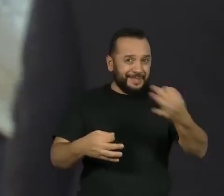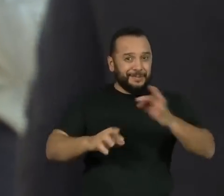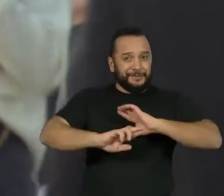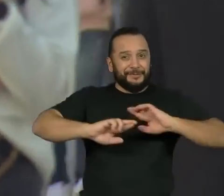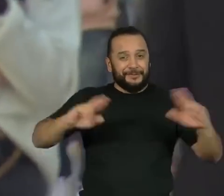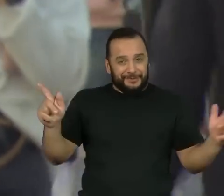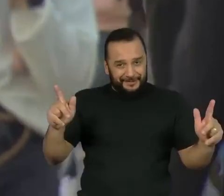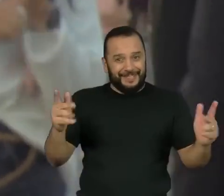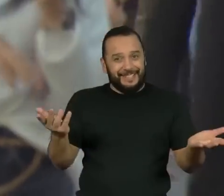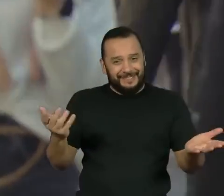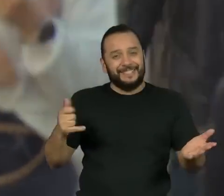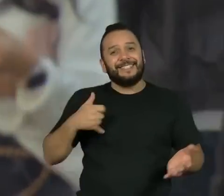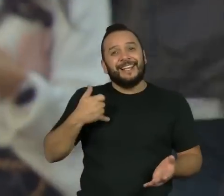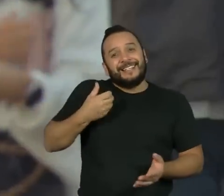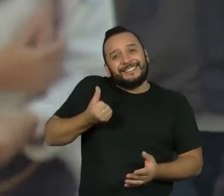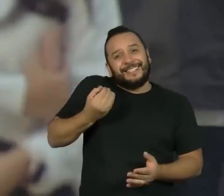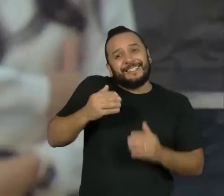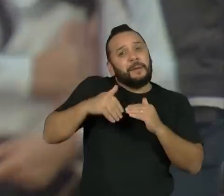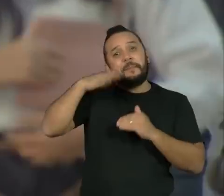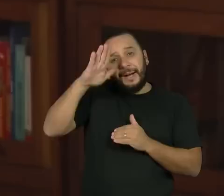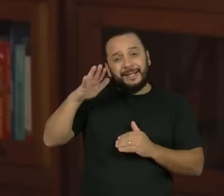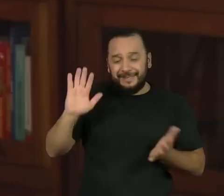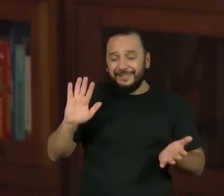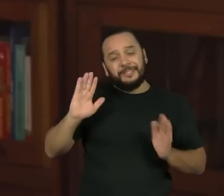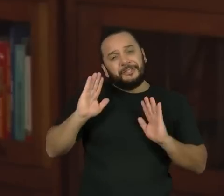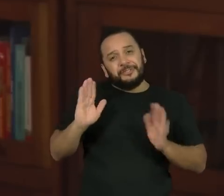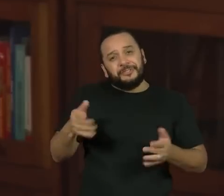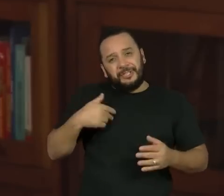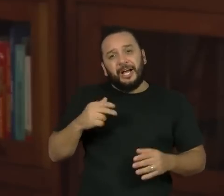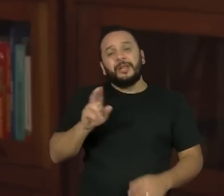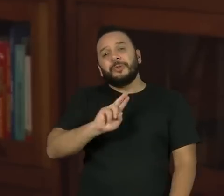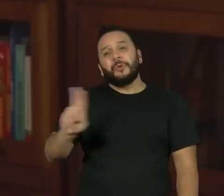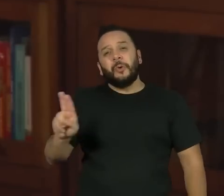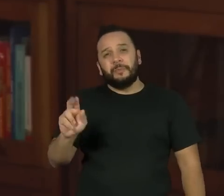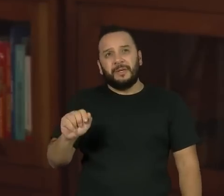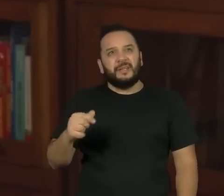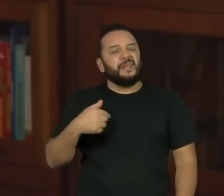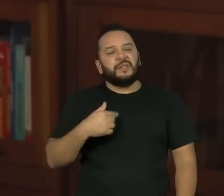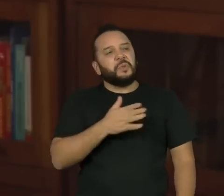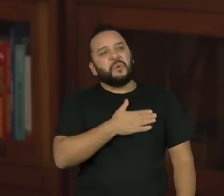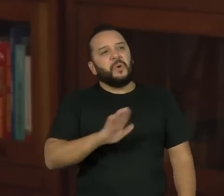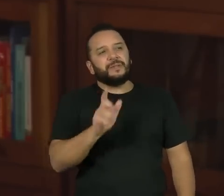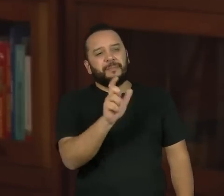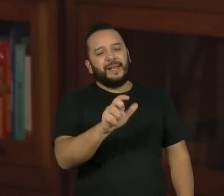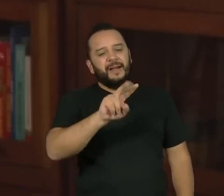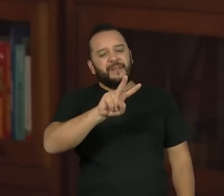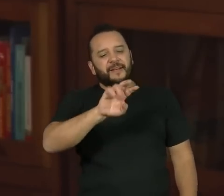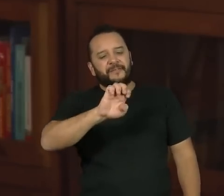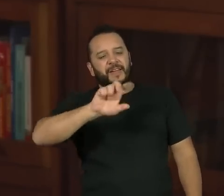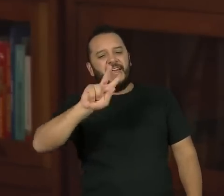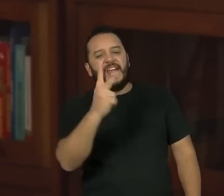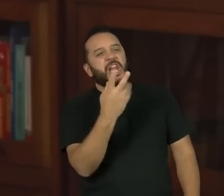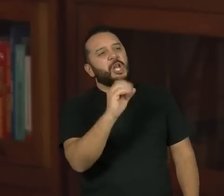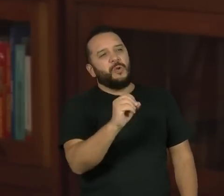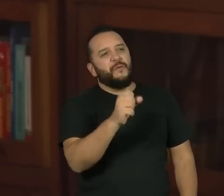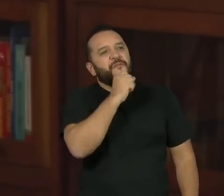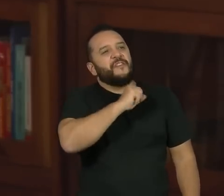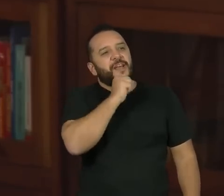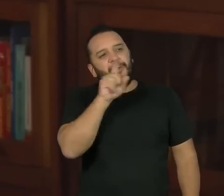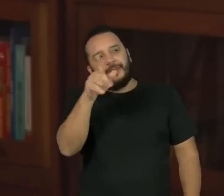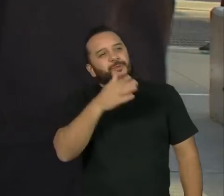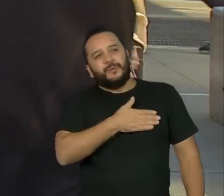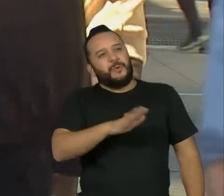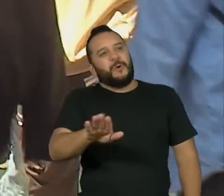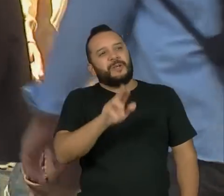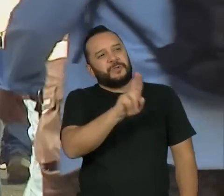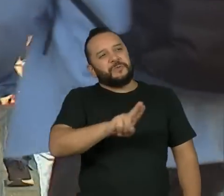os maiores de 60 anos. Ele não gosta de usar a palavra velho. Ele acha